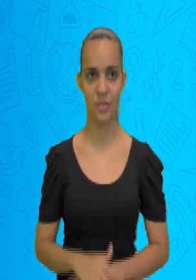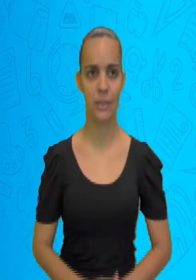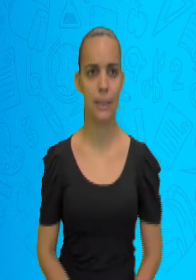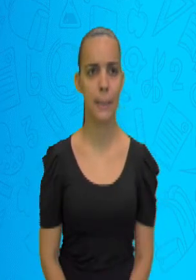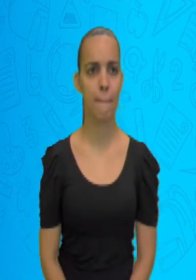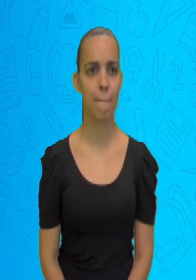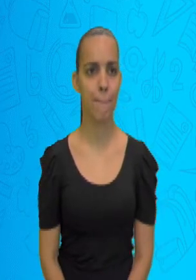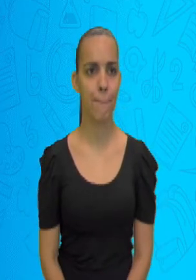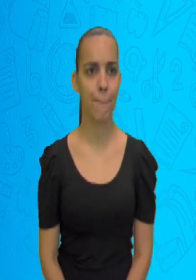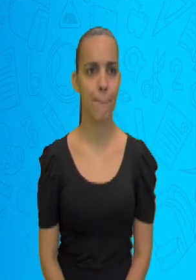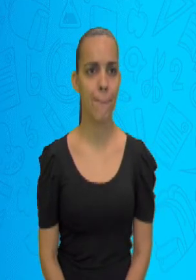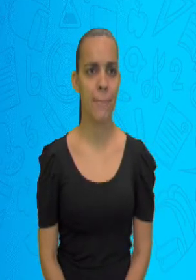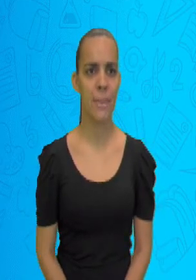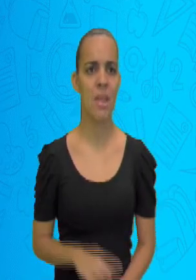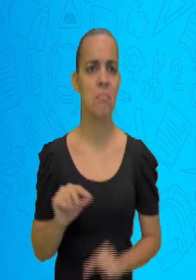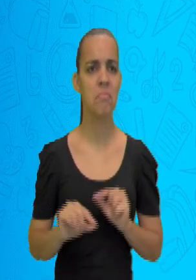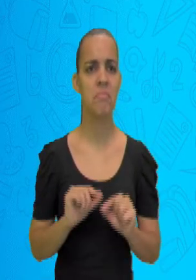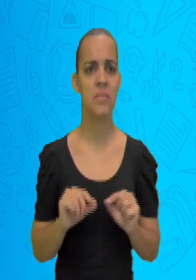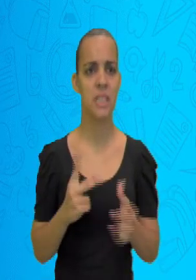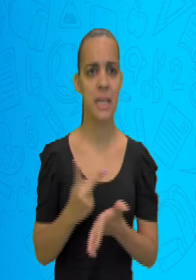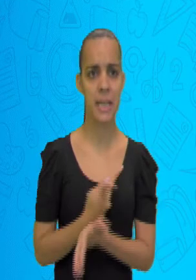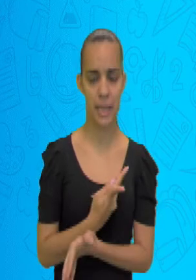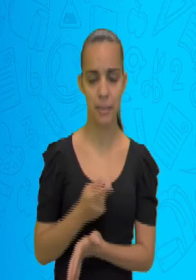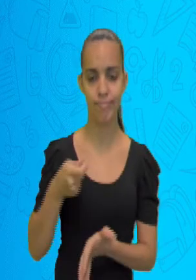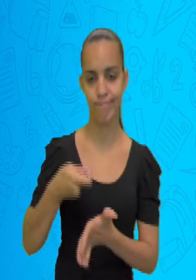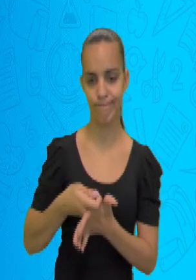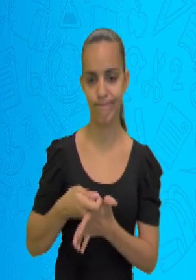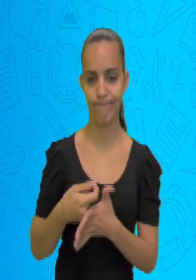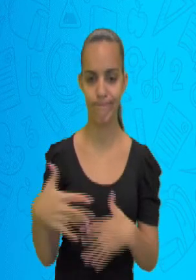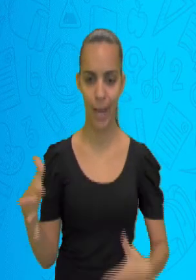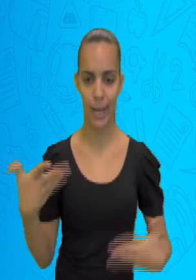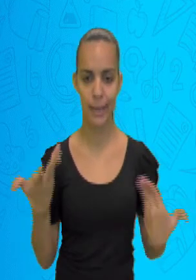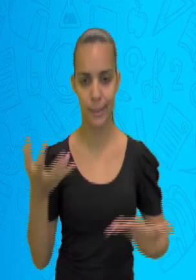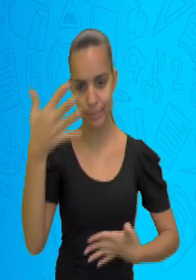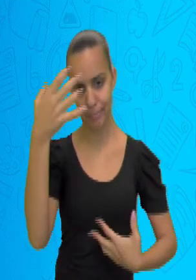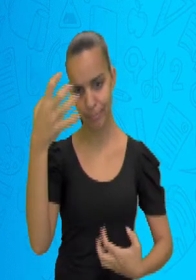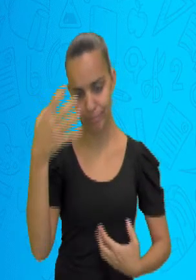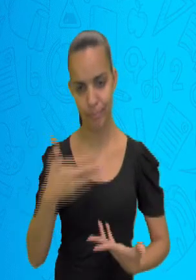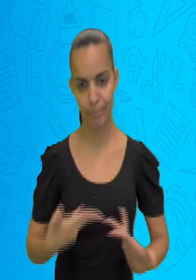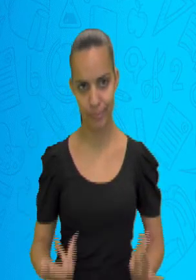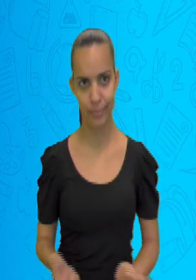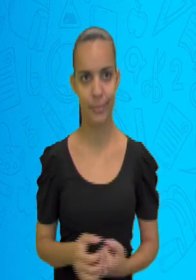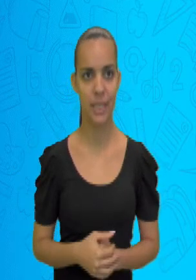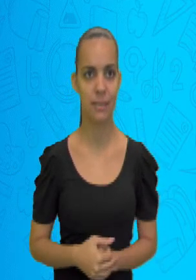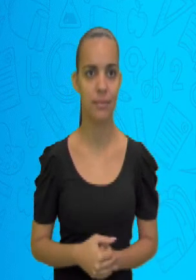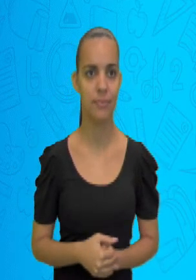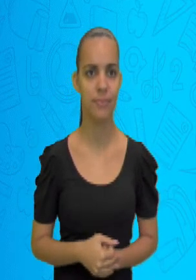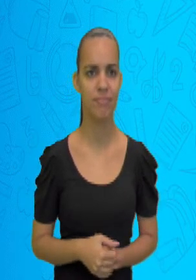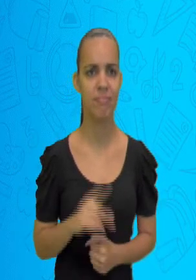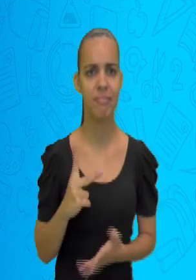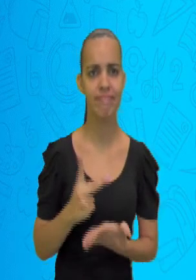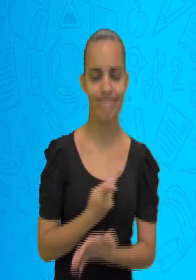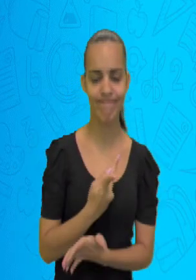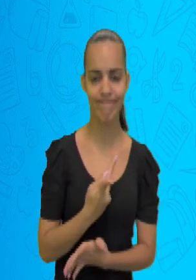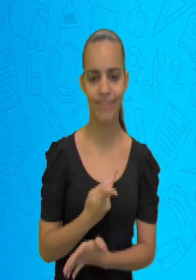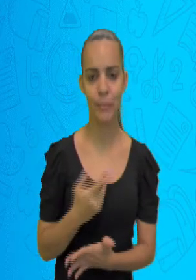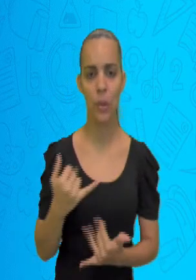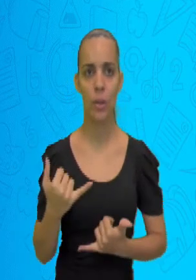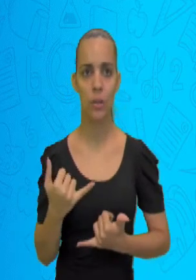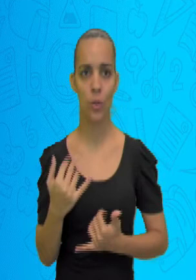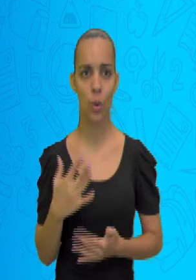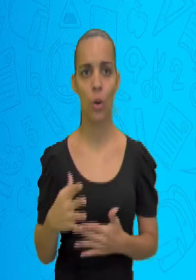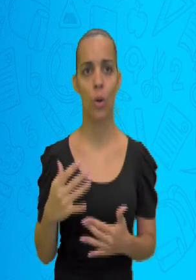alfabética. Quem erra, paga prenda. E a cada erro, o brinquedo